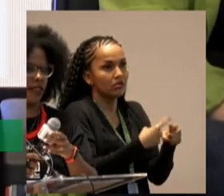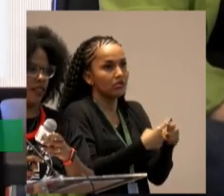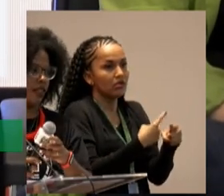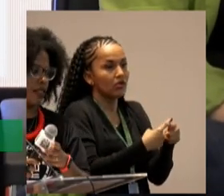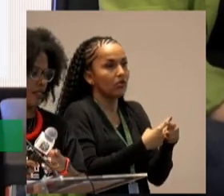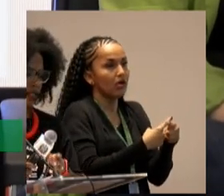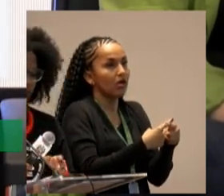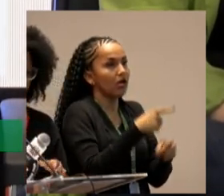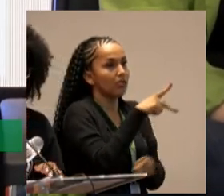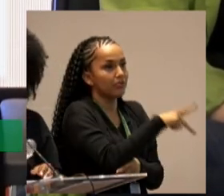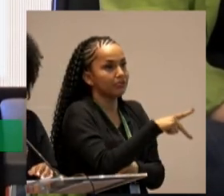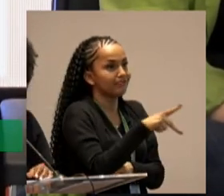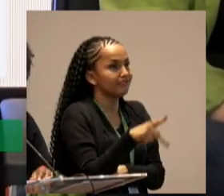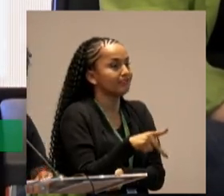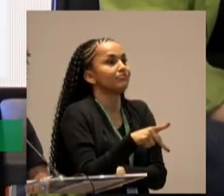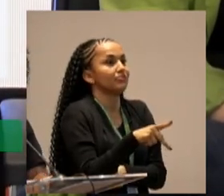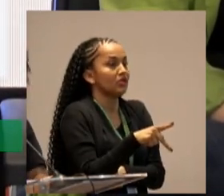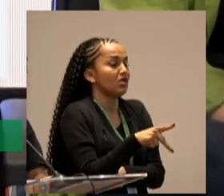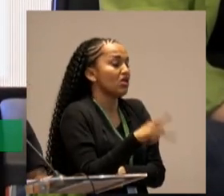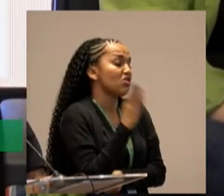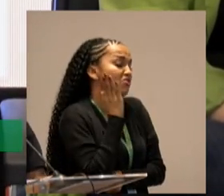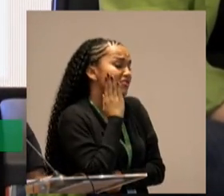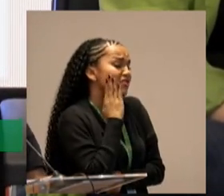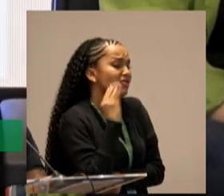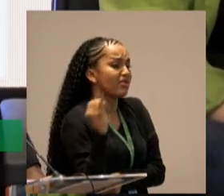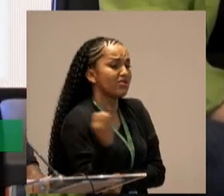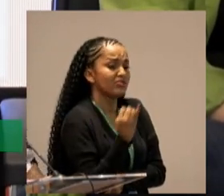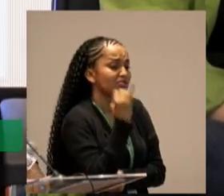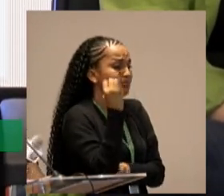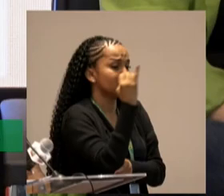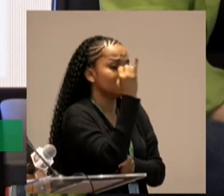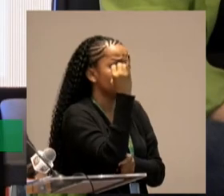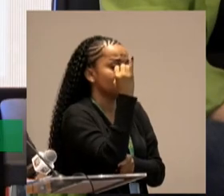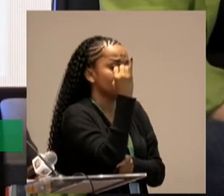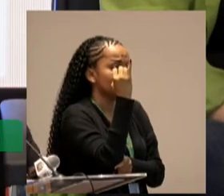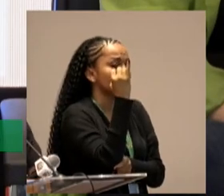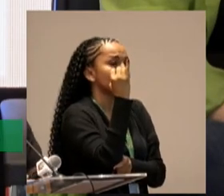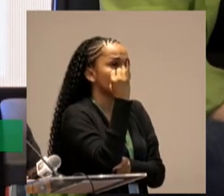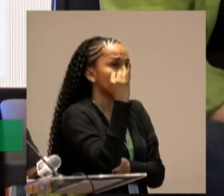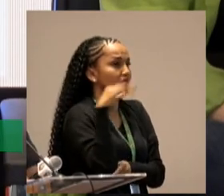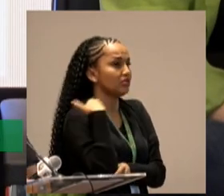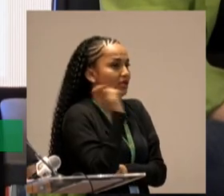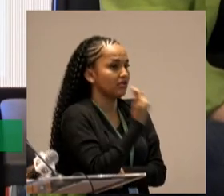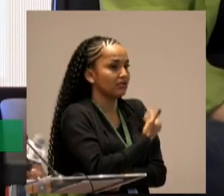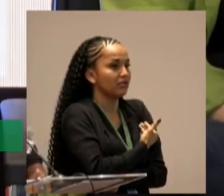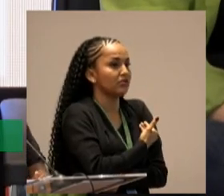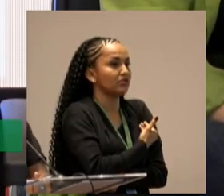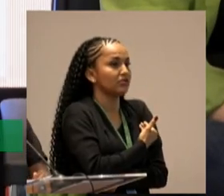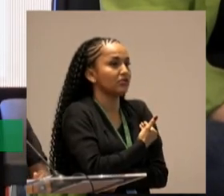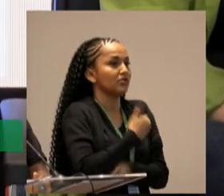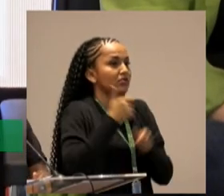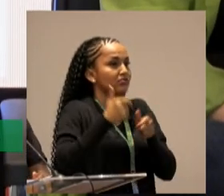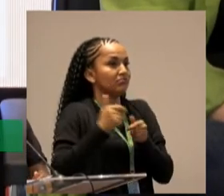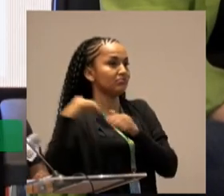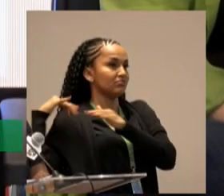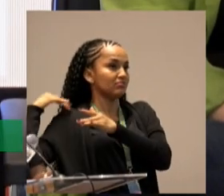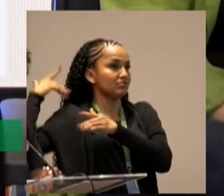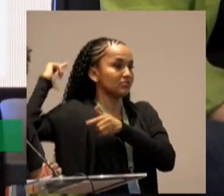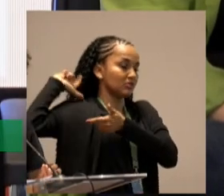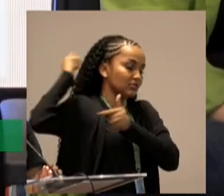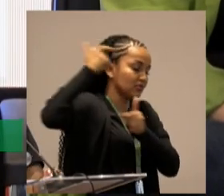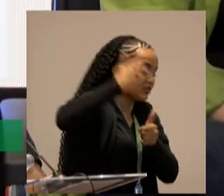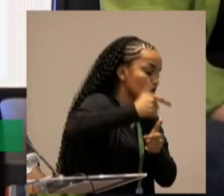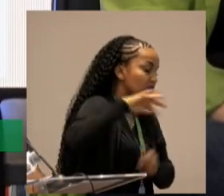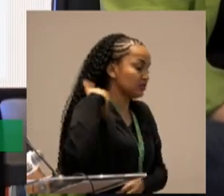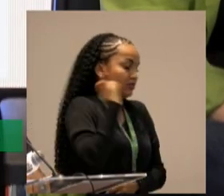uma pedagoga, eu sei da importância da nossas origens, né? E da gente